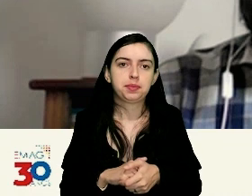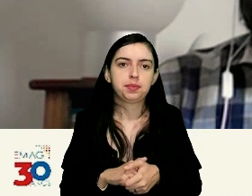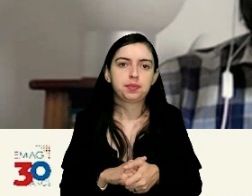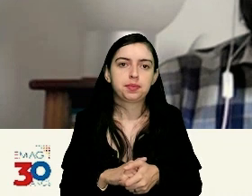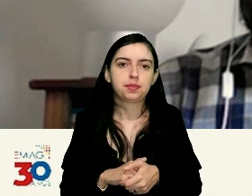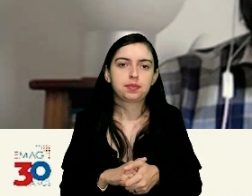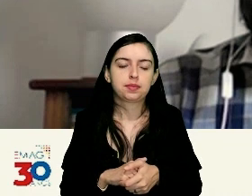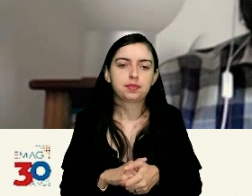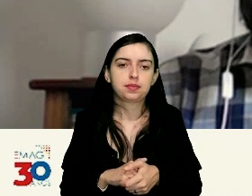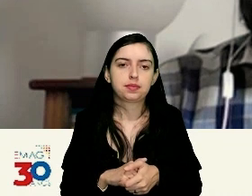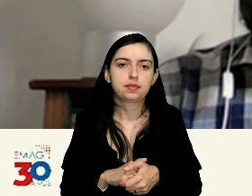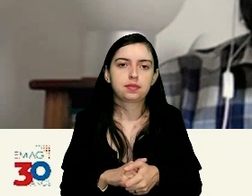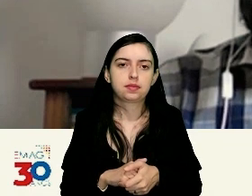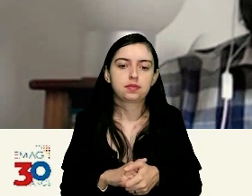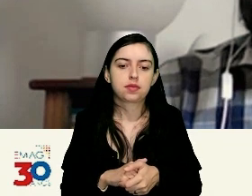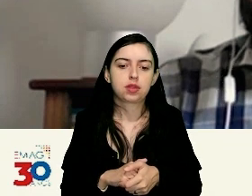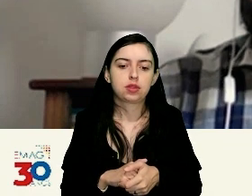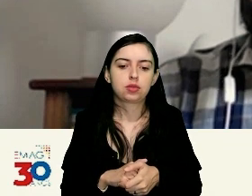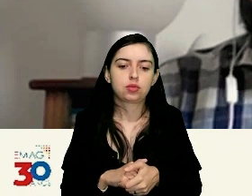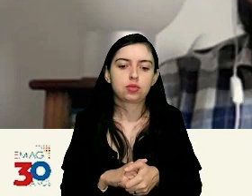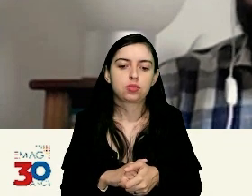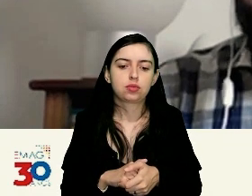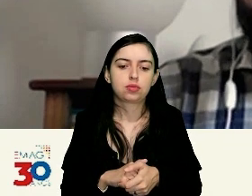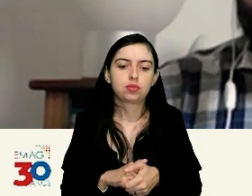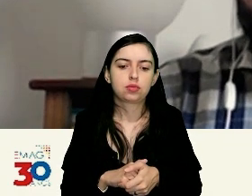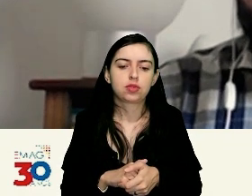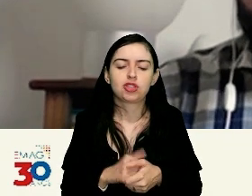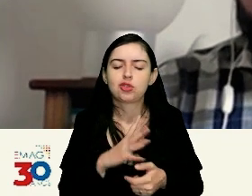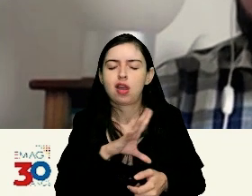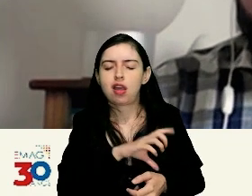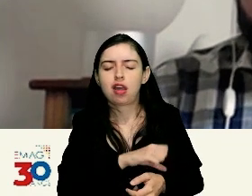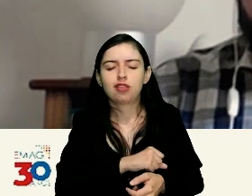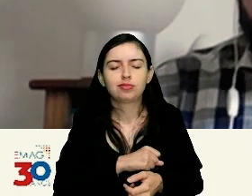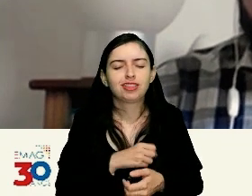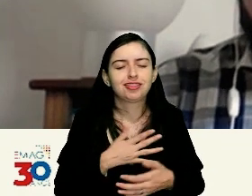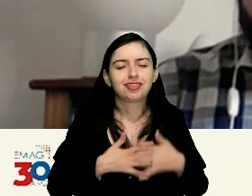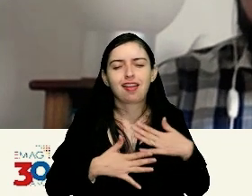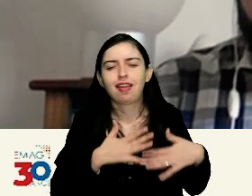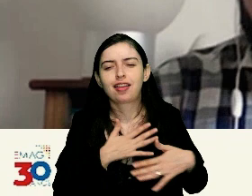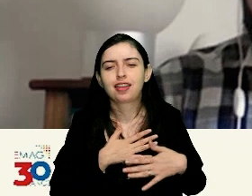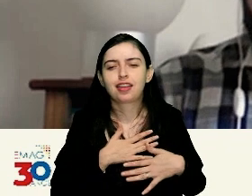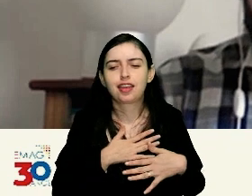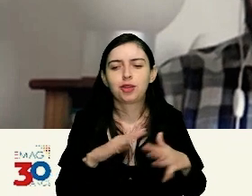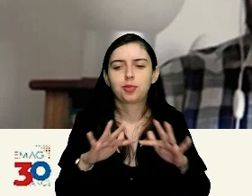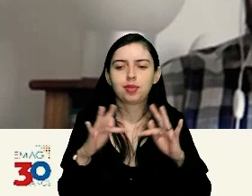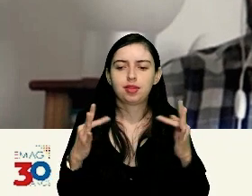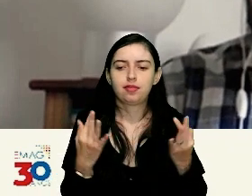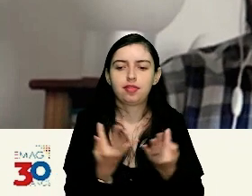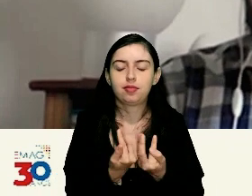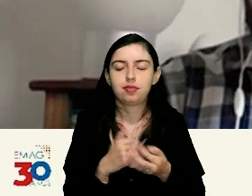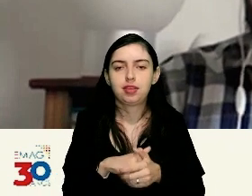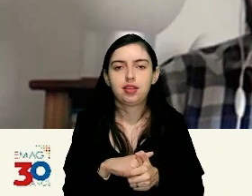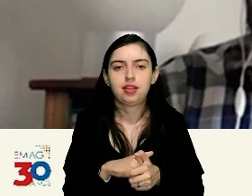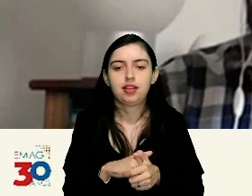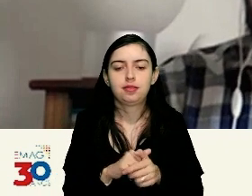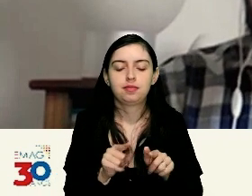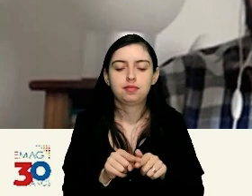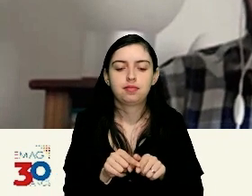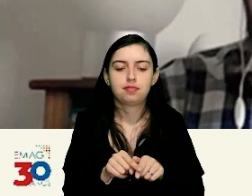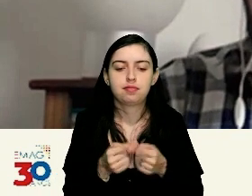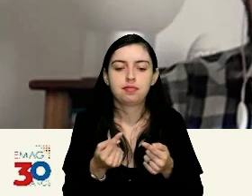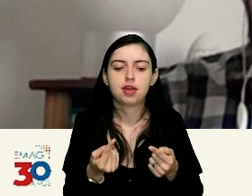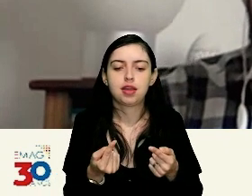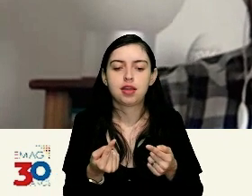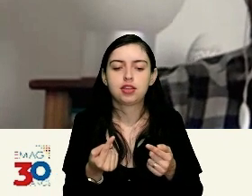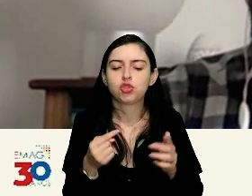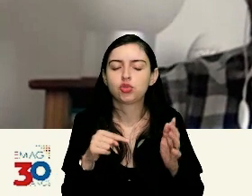Eu fui muito amado, muito querido pelos meus pais, tal, mas a educação,